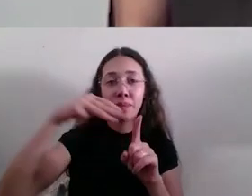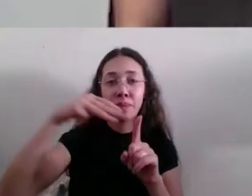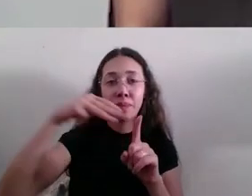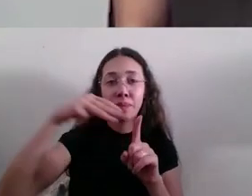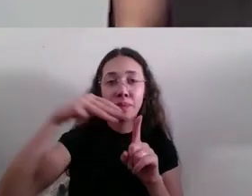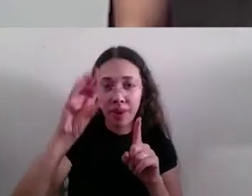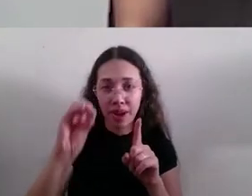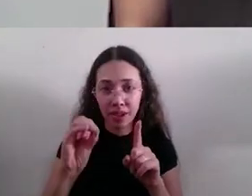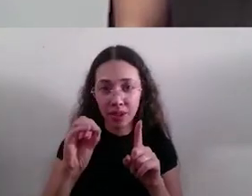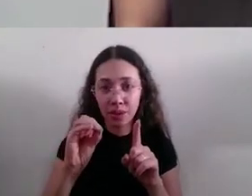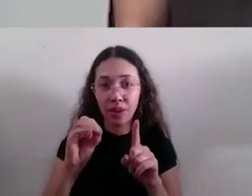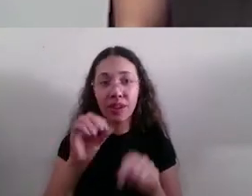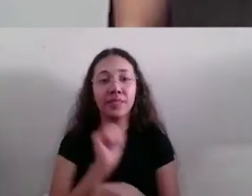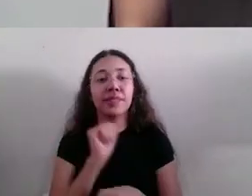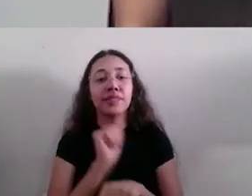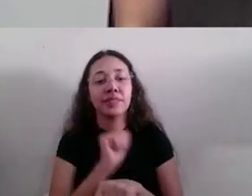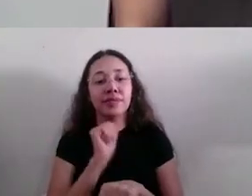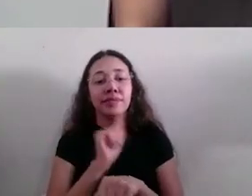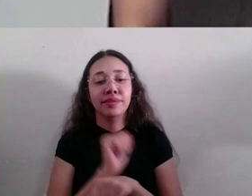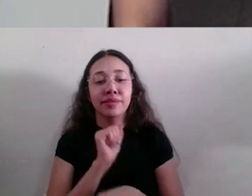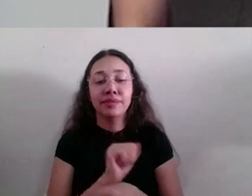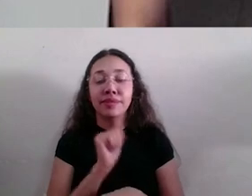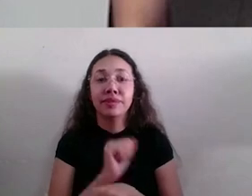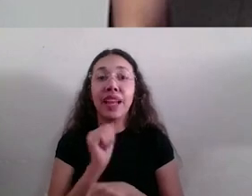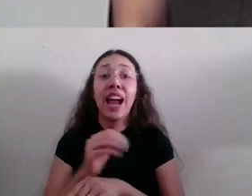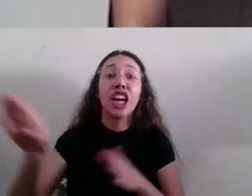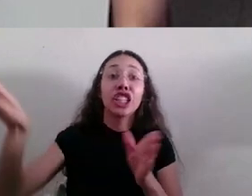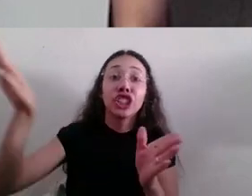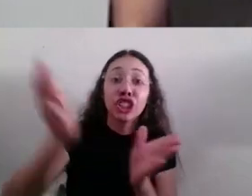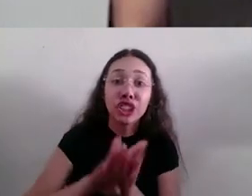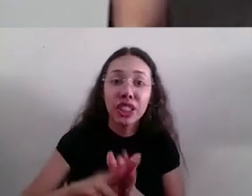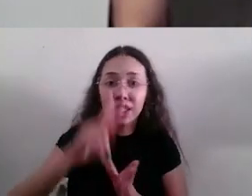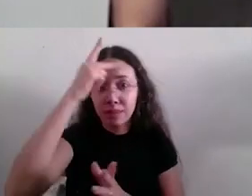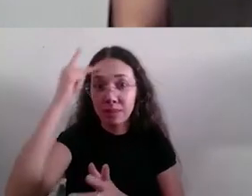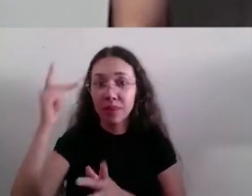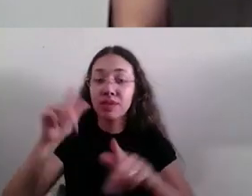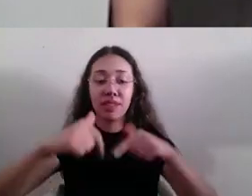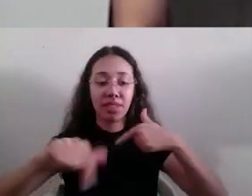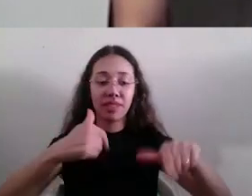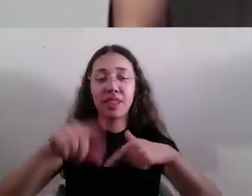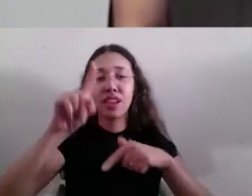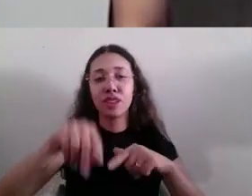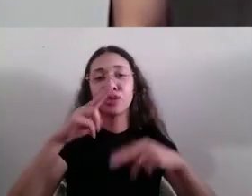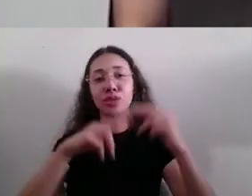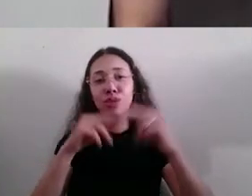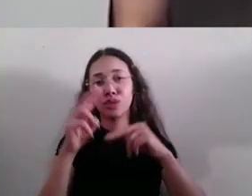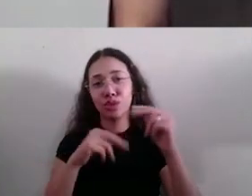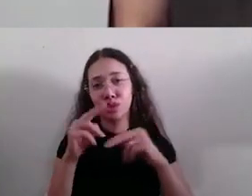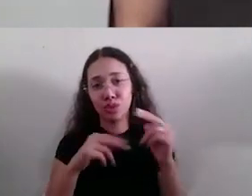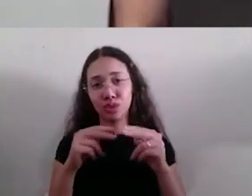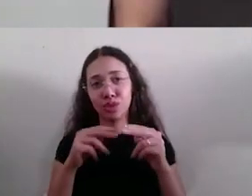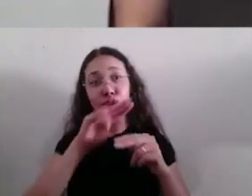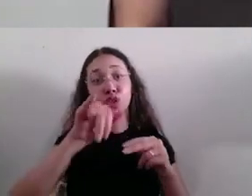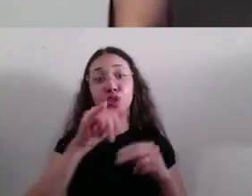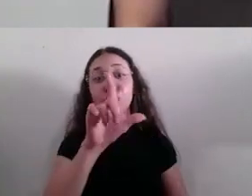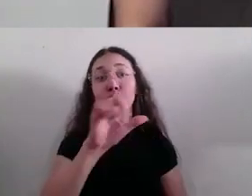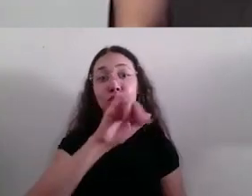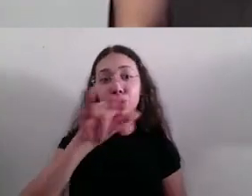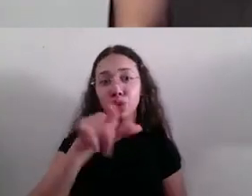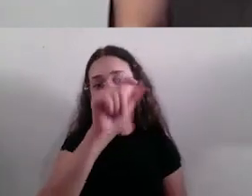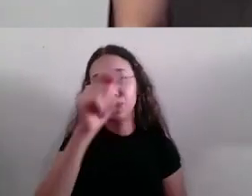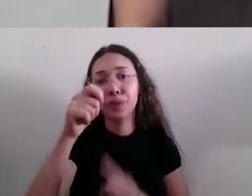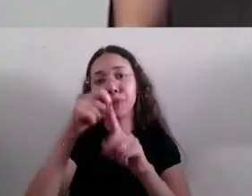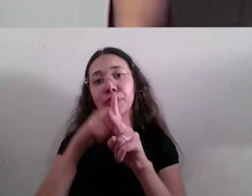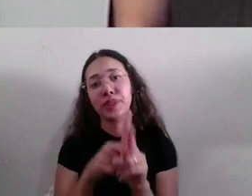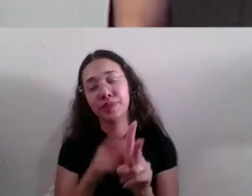né? Então, foram meses depois. E duas servidoras para fazer a parte da secretaria. Posteriormente, só em